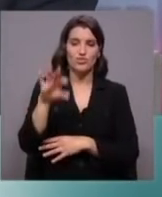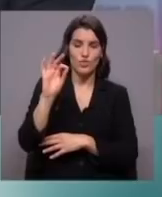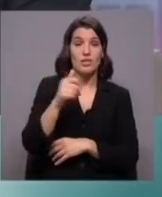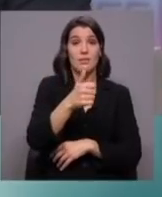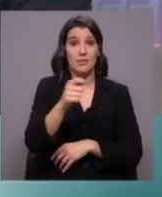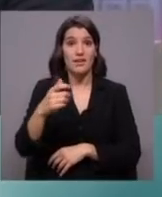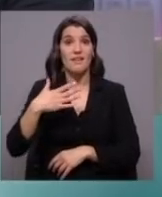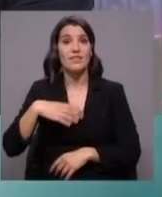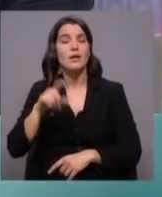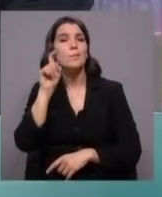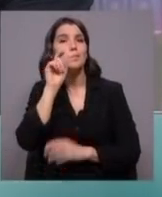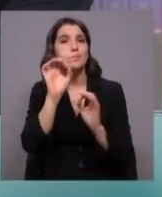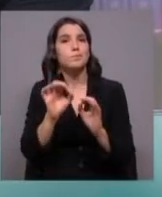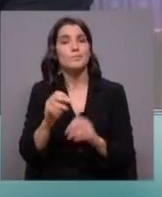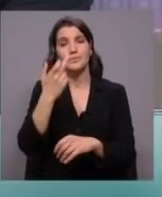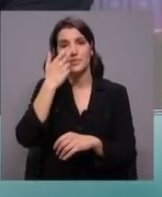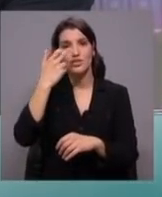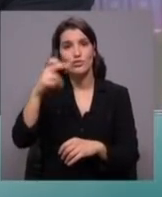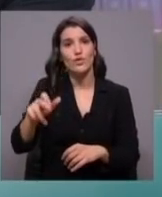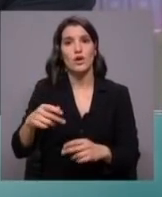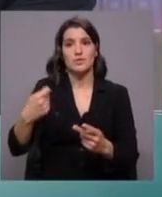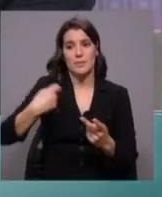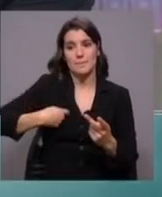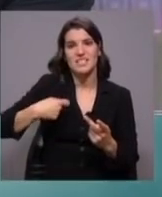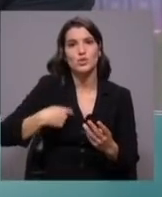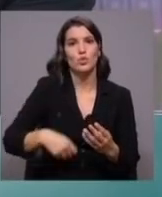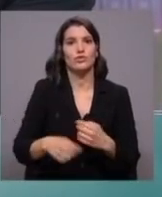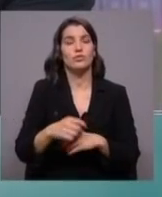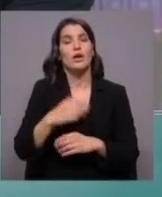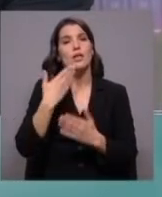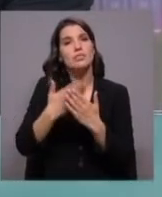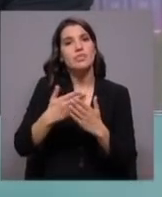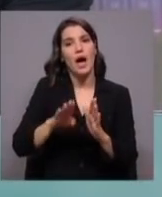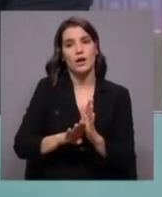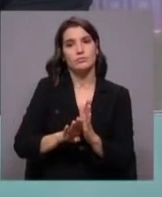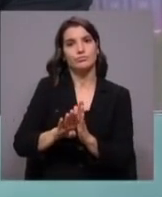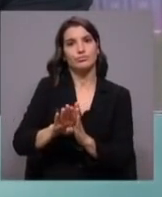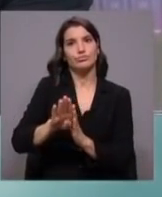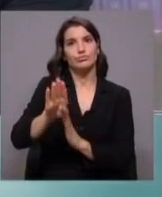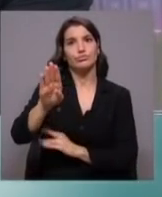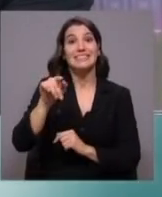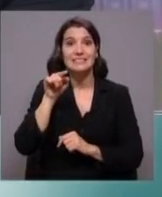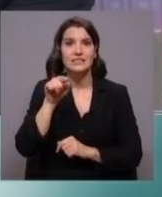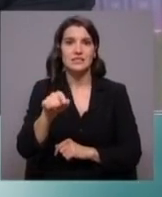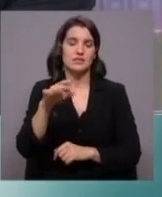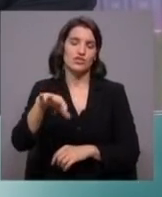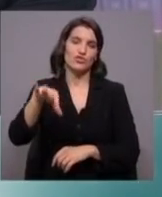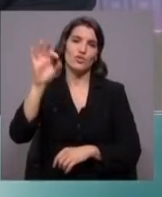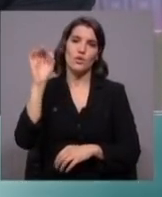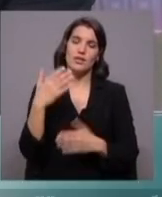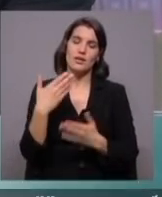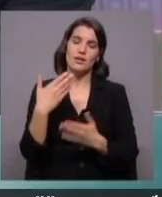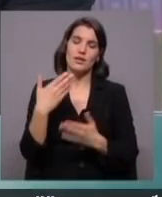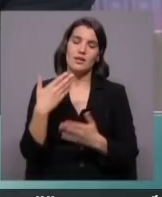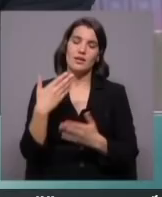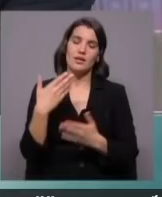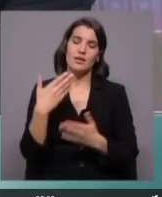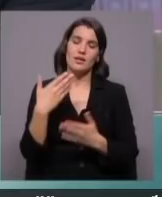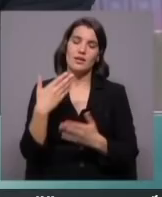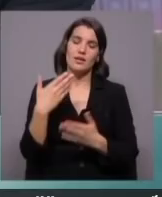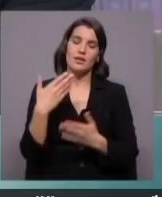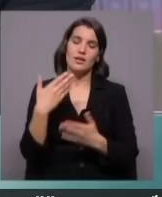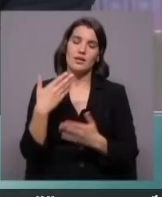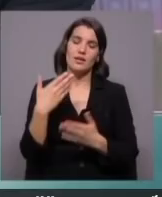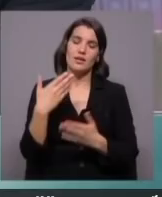quer é proteger as pensões. Eles... e o que quer é que as pensões possam crescer. E esse é o tipo de escolhas que faz toda a diferença. Mas a questão é, tipo, imagina, como é que ela